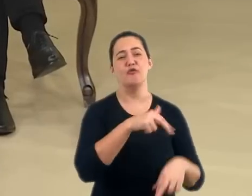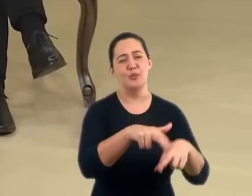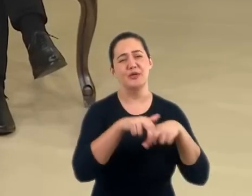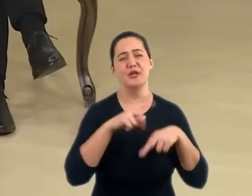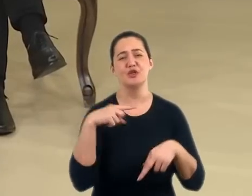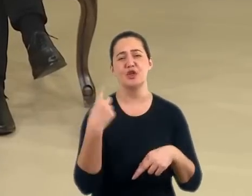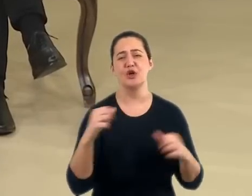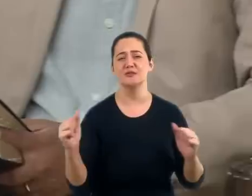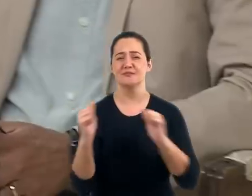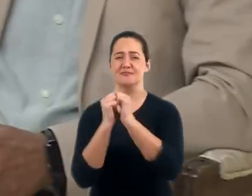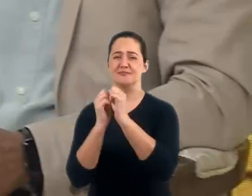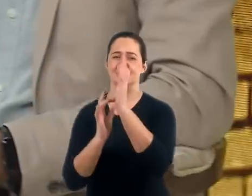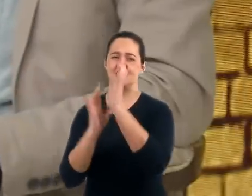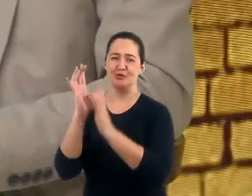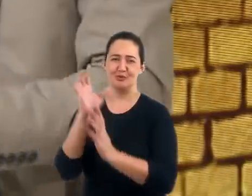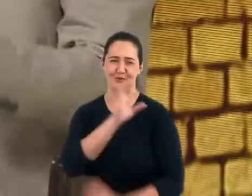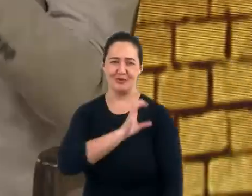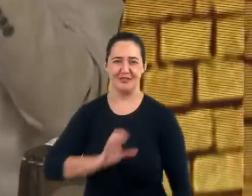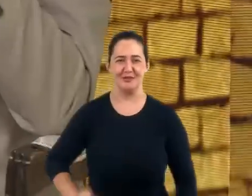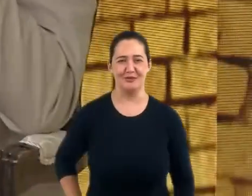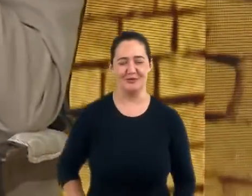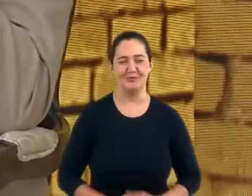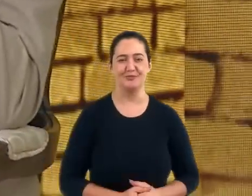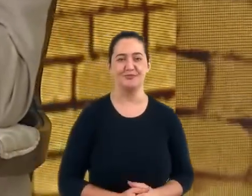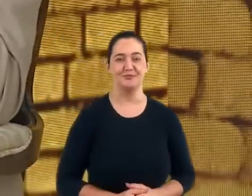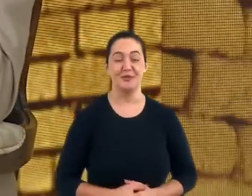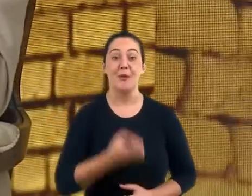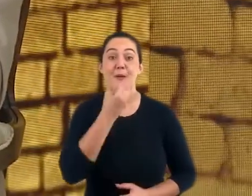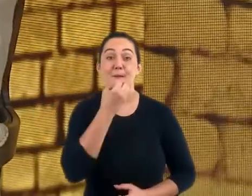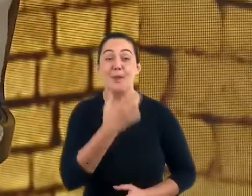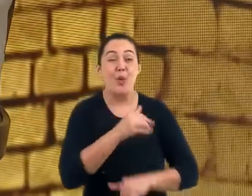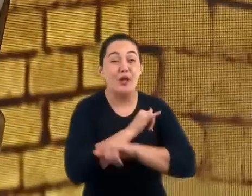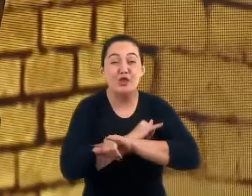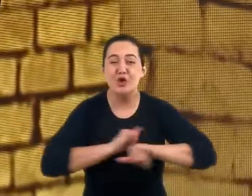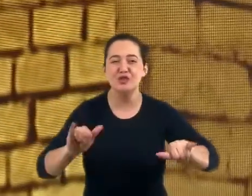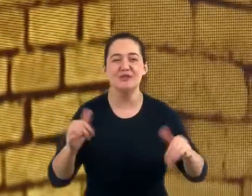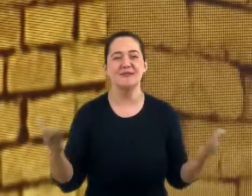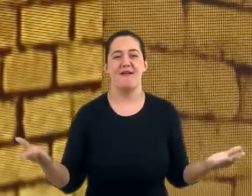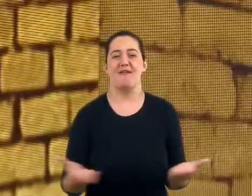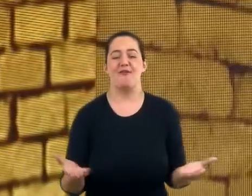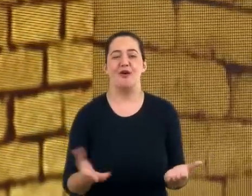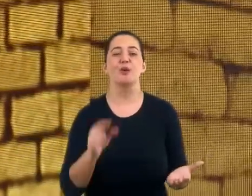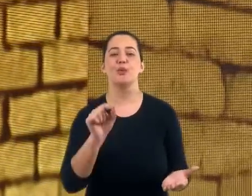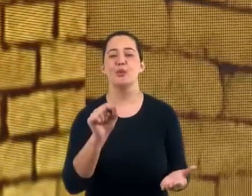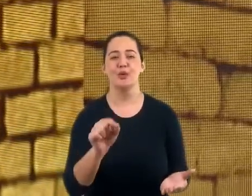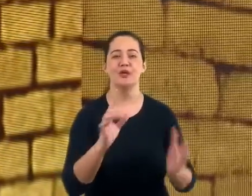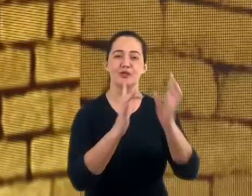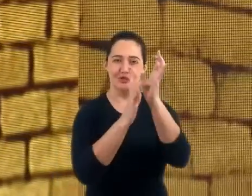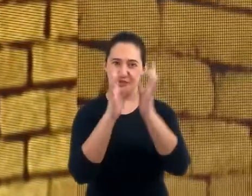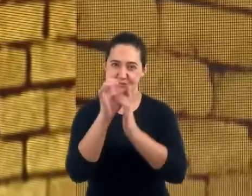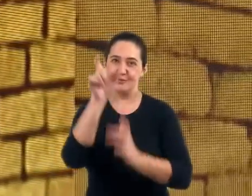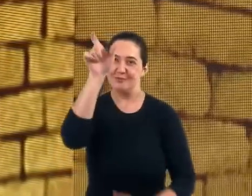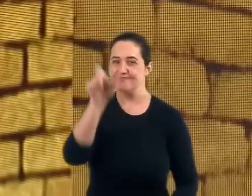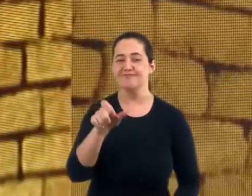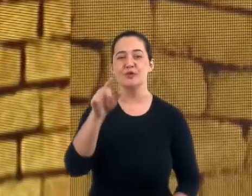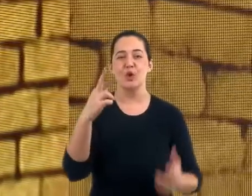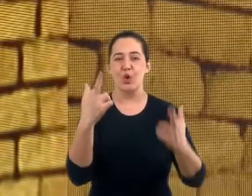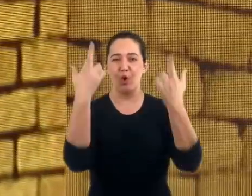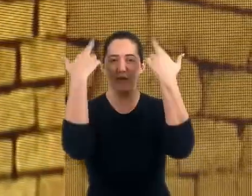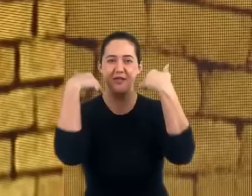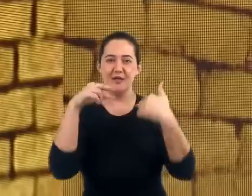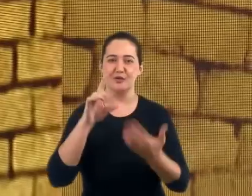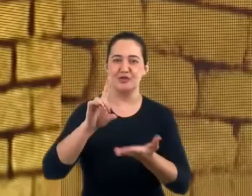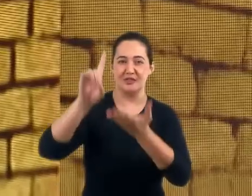pertencemos a Cristo. A boa notícia de todo esse cenário é que Cristo, o Cordeiro de Deus, usa o